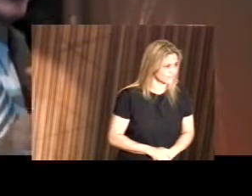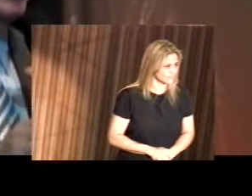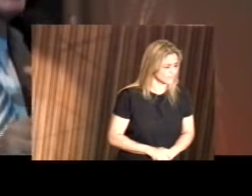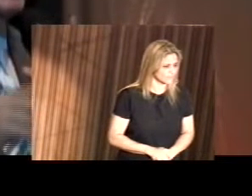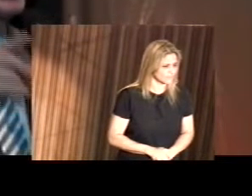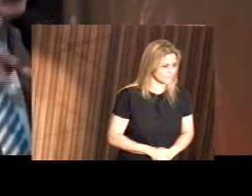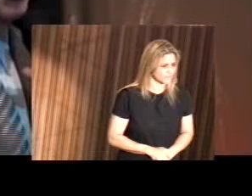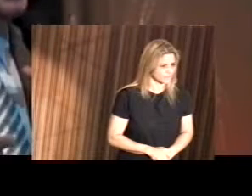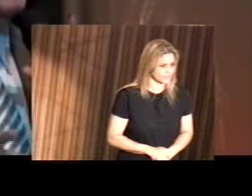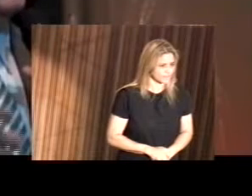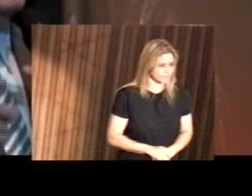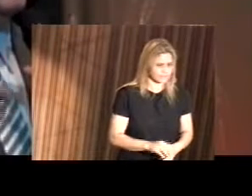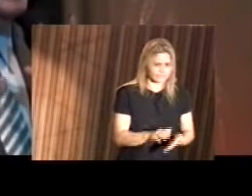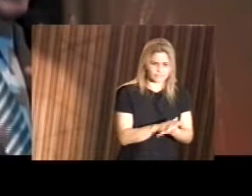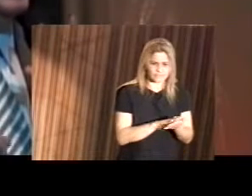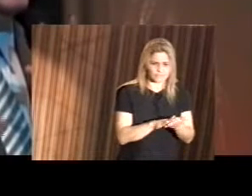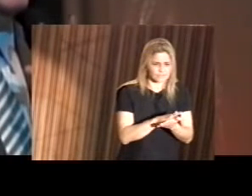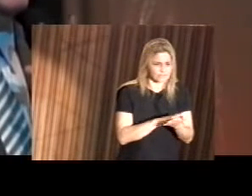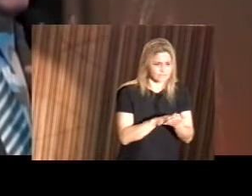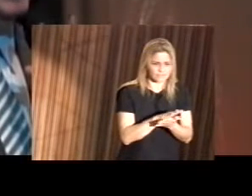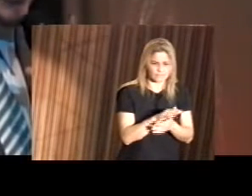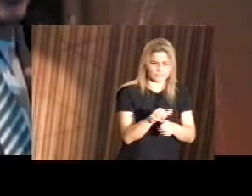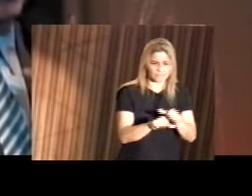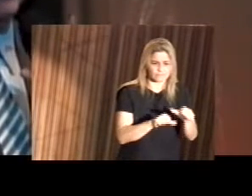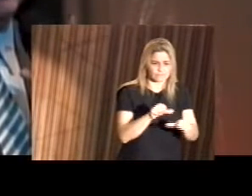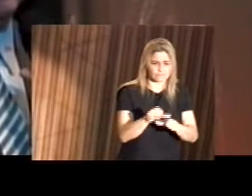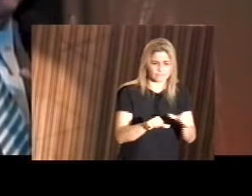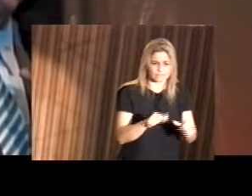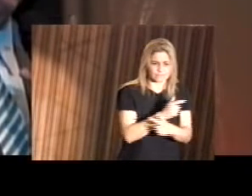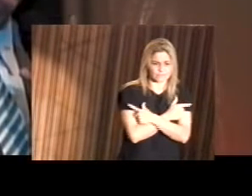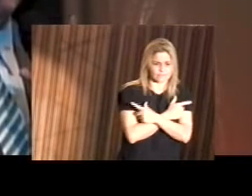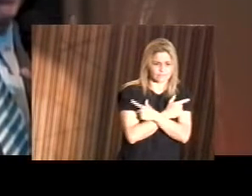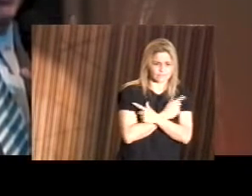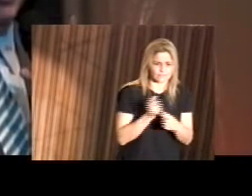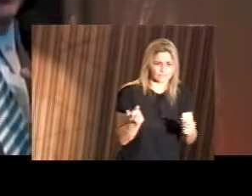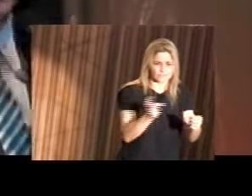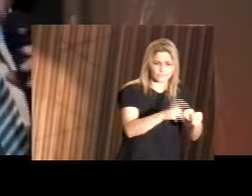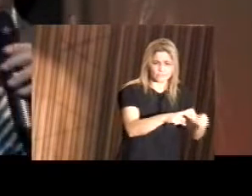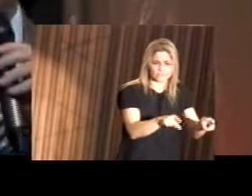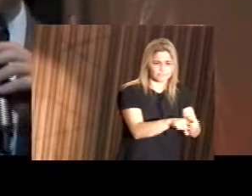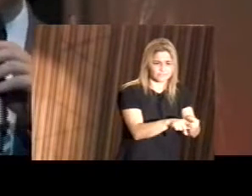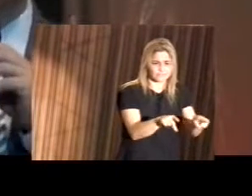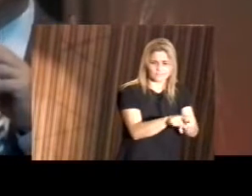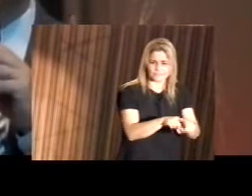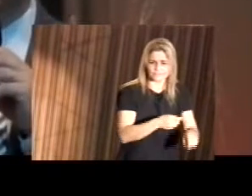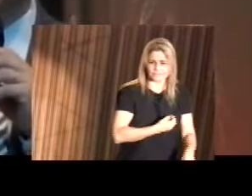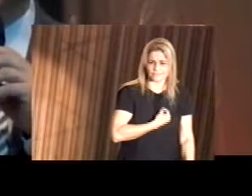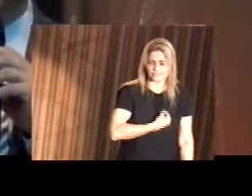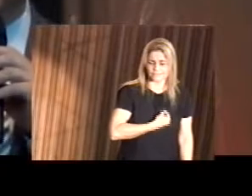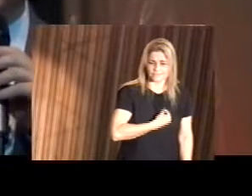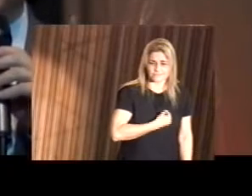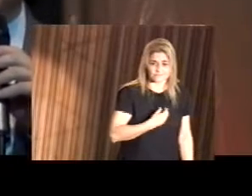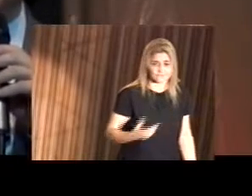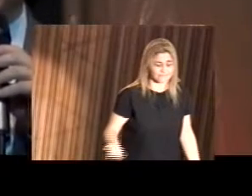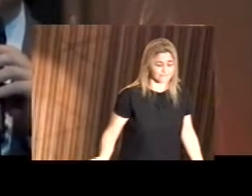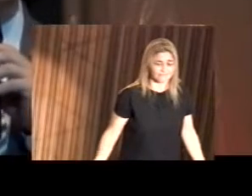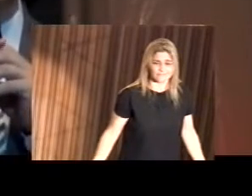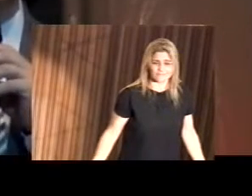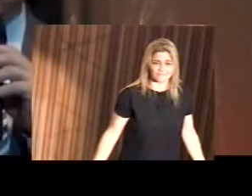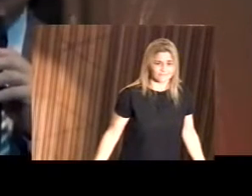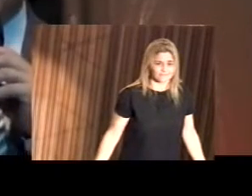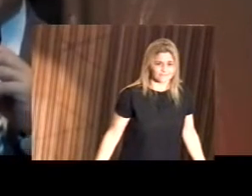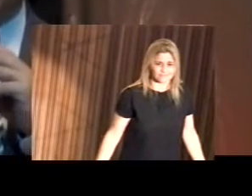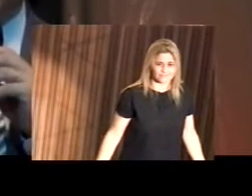E nada mudou na vida de Ló. E no capítulo 19 do livro de Gênesis, Deus tem